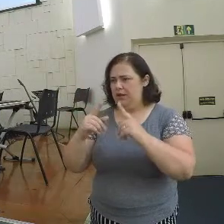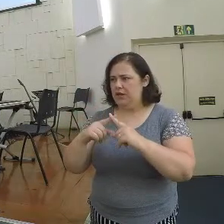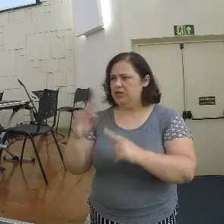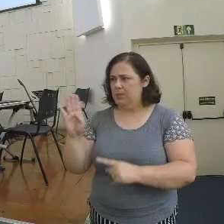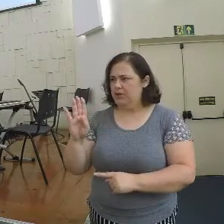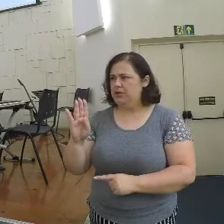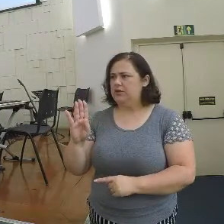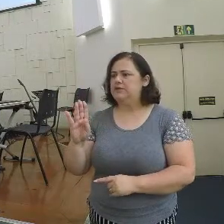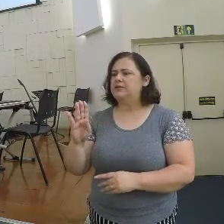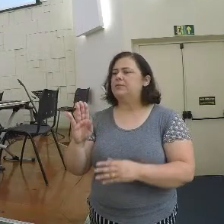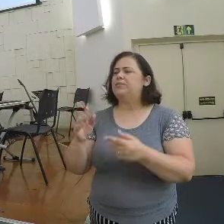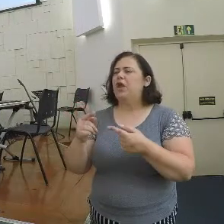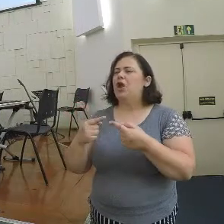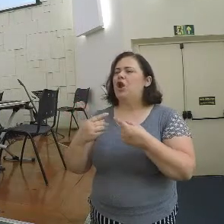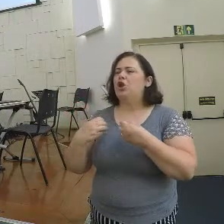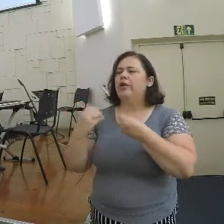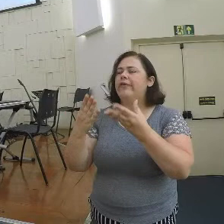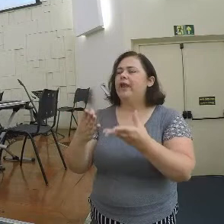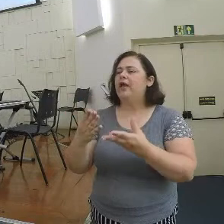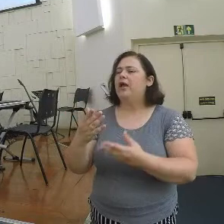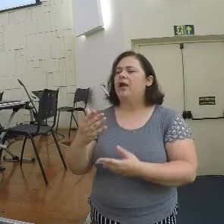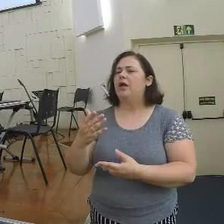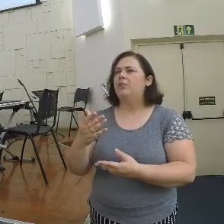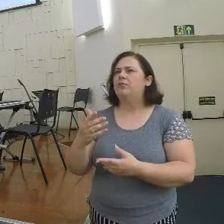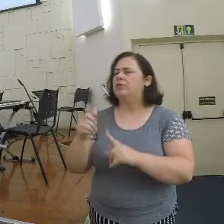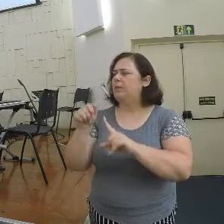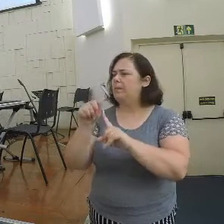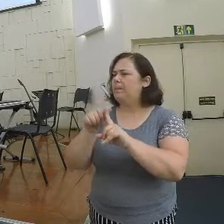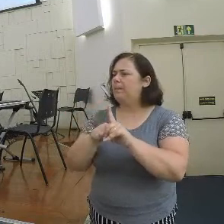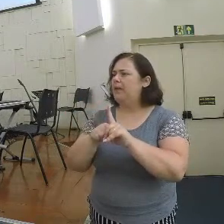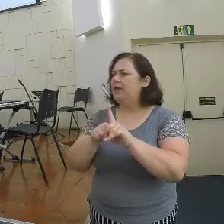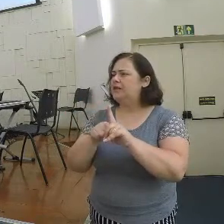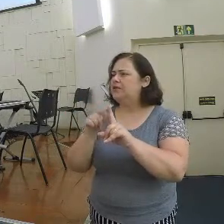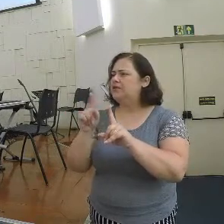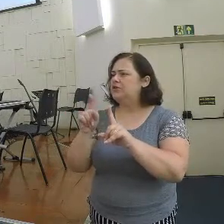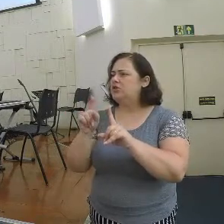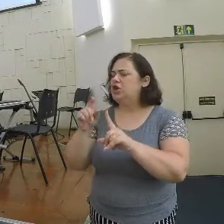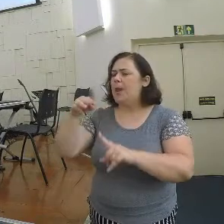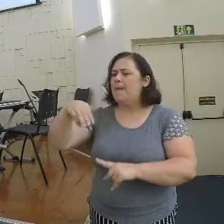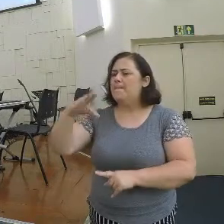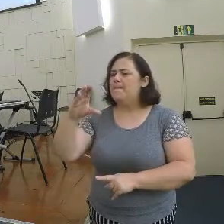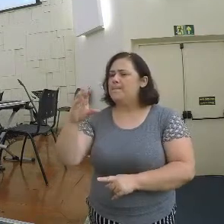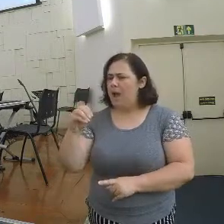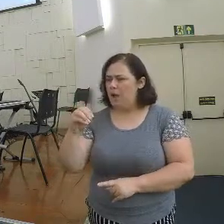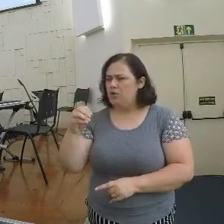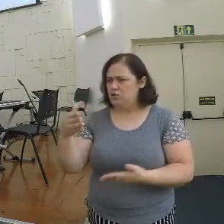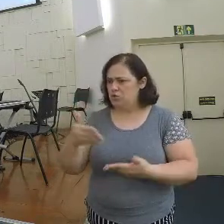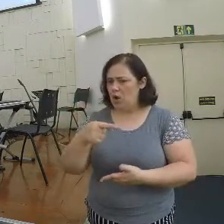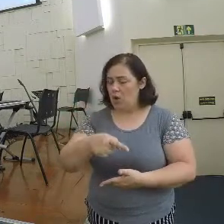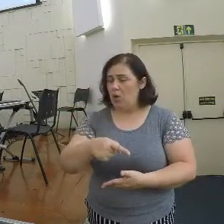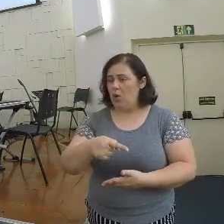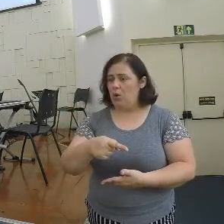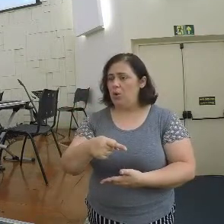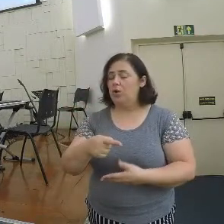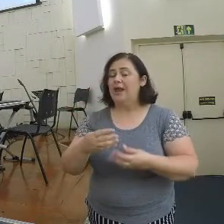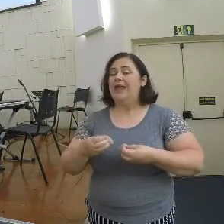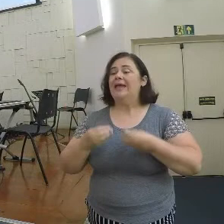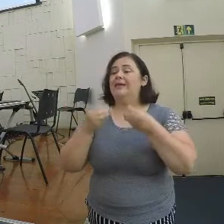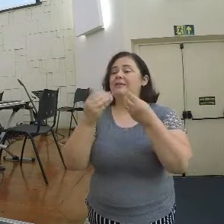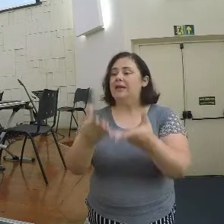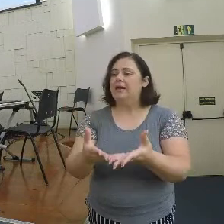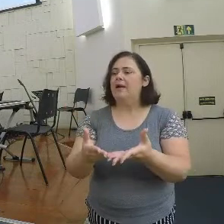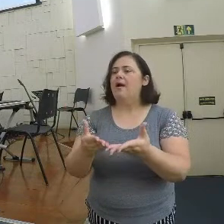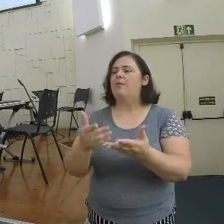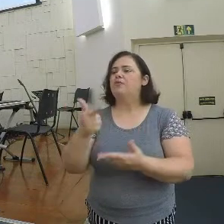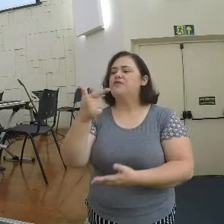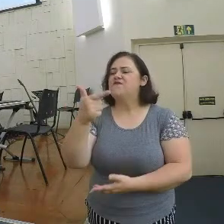mesmo? 23 famílias no mês de março receberam o auxílio